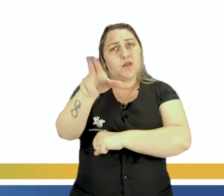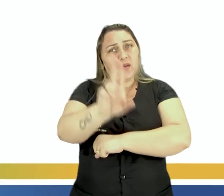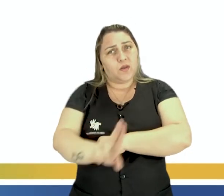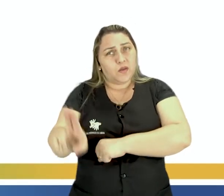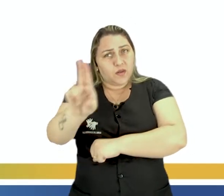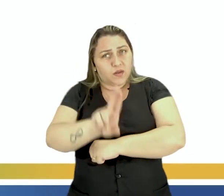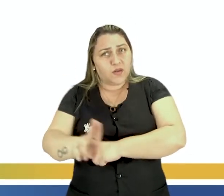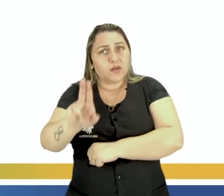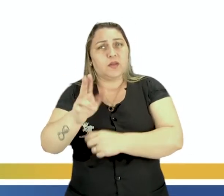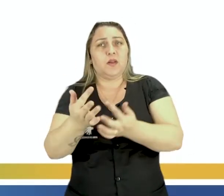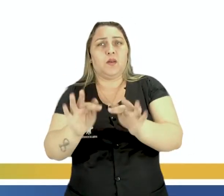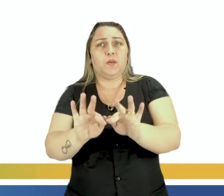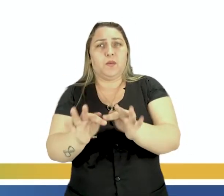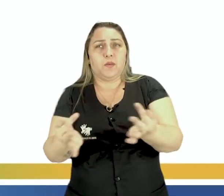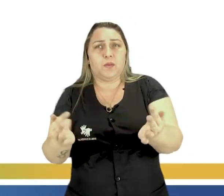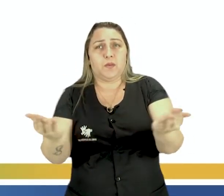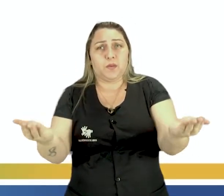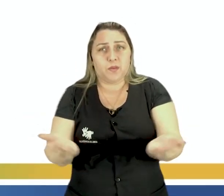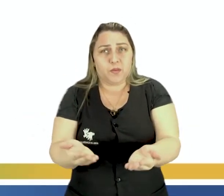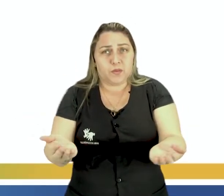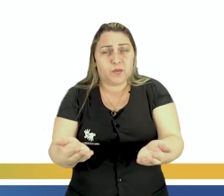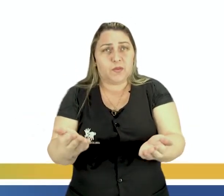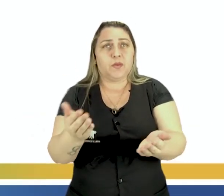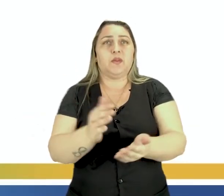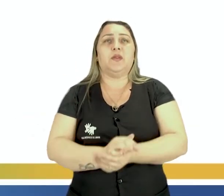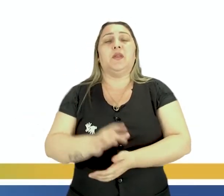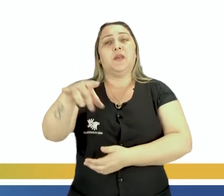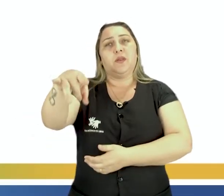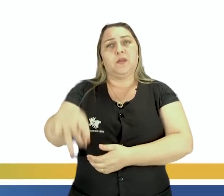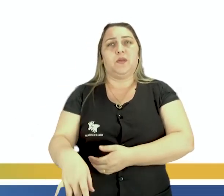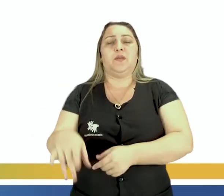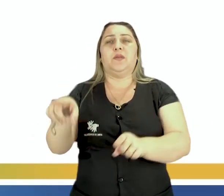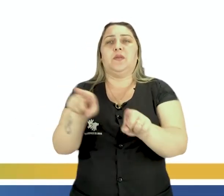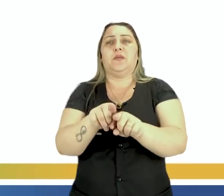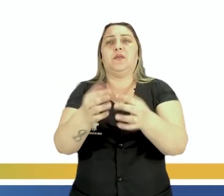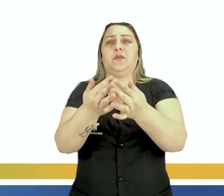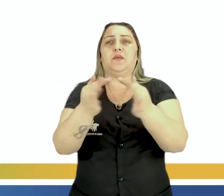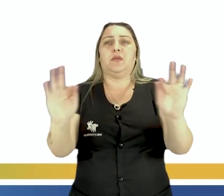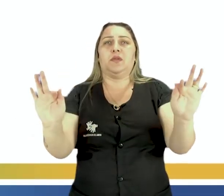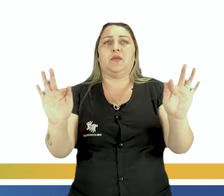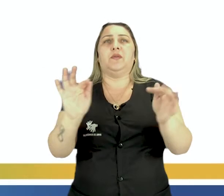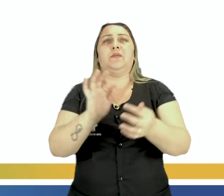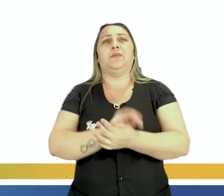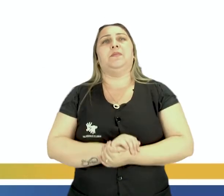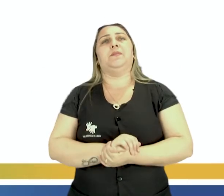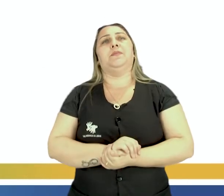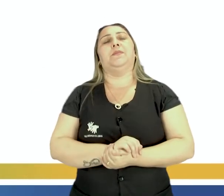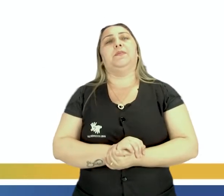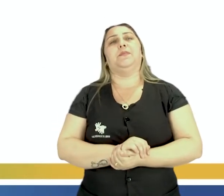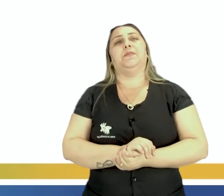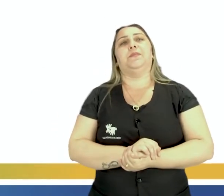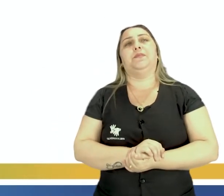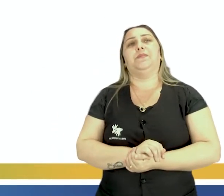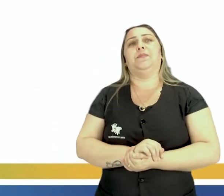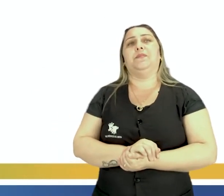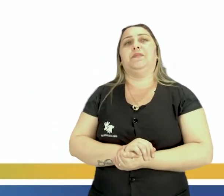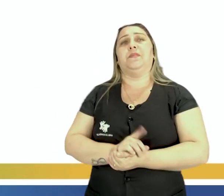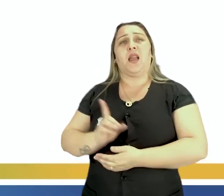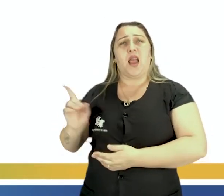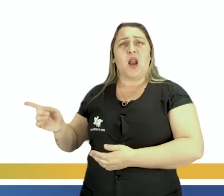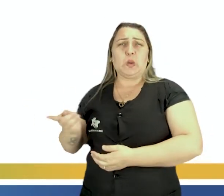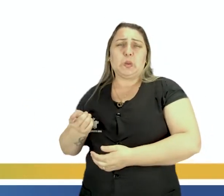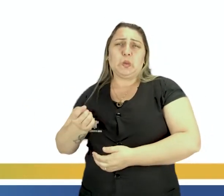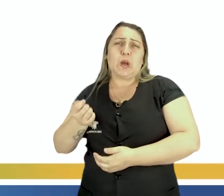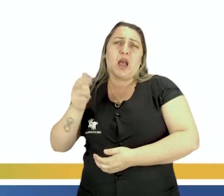simple present. O mesmo caso da última questão aí, da última frase. She hardly ever cooks dinner. Ela